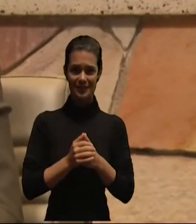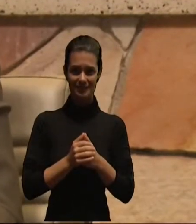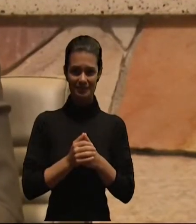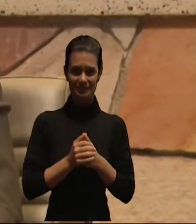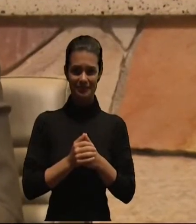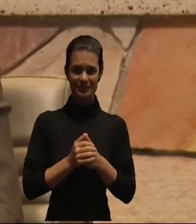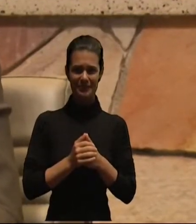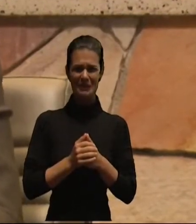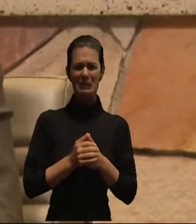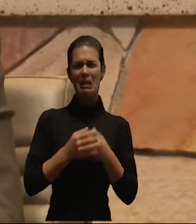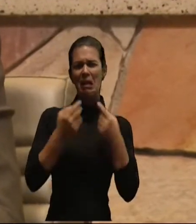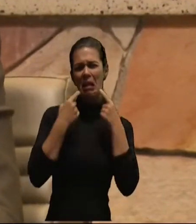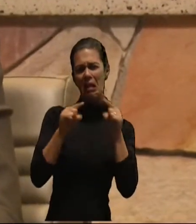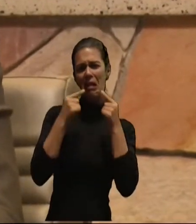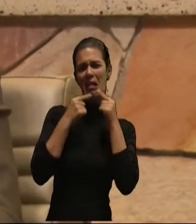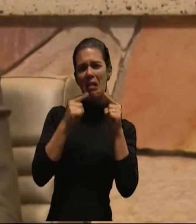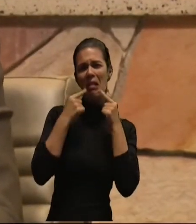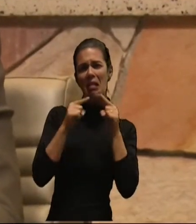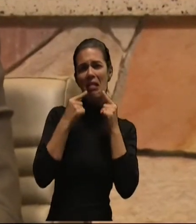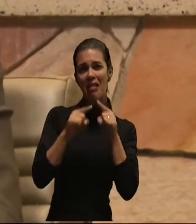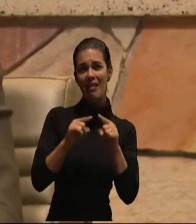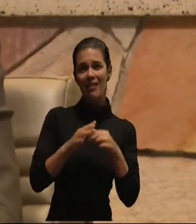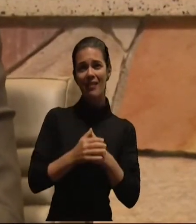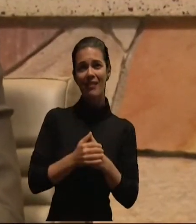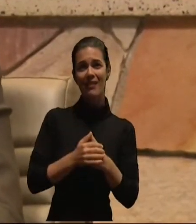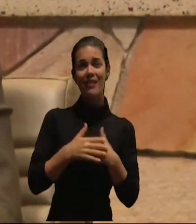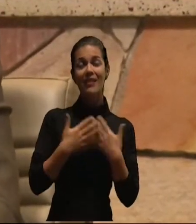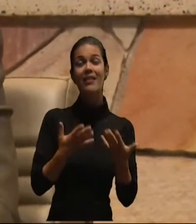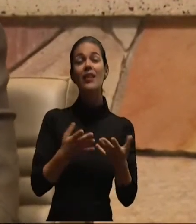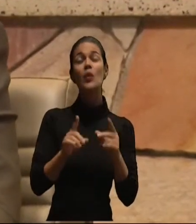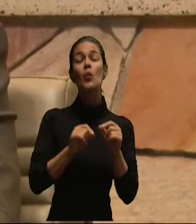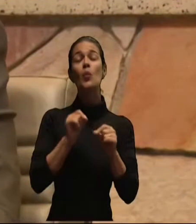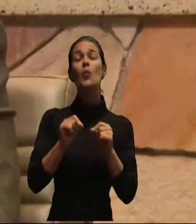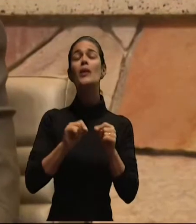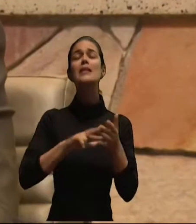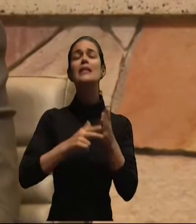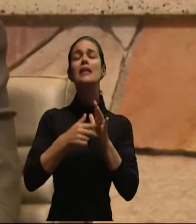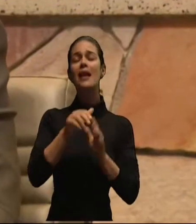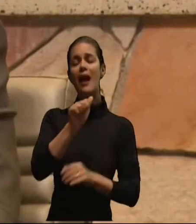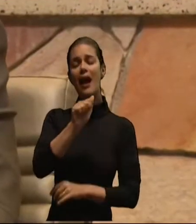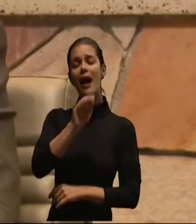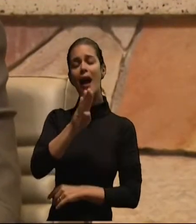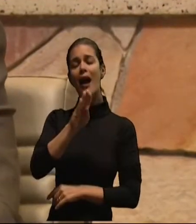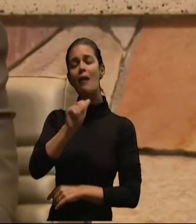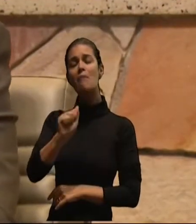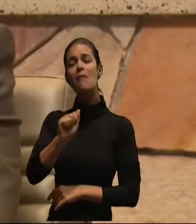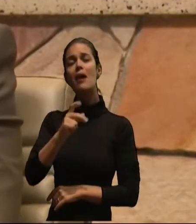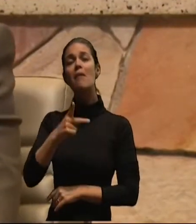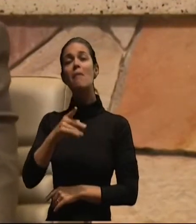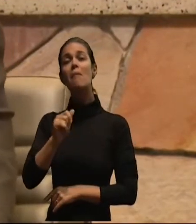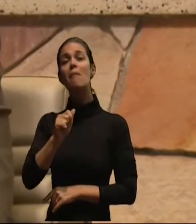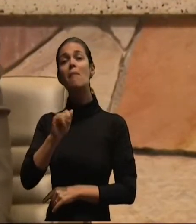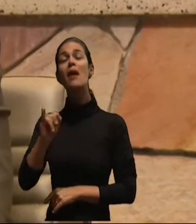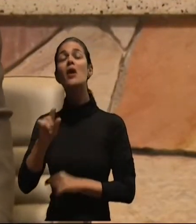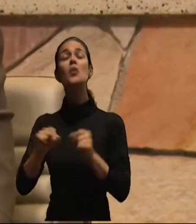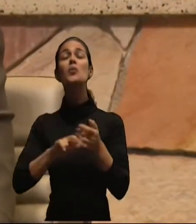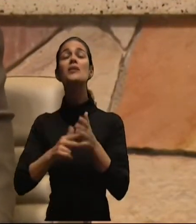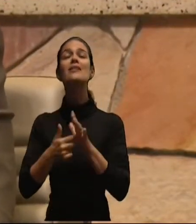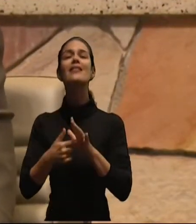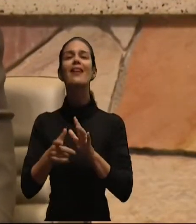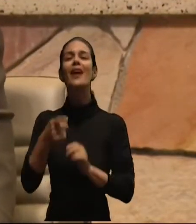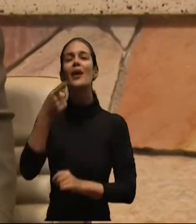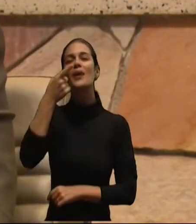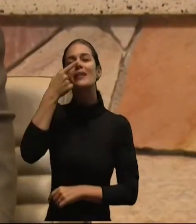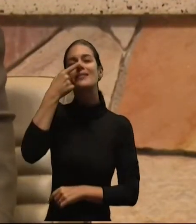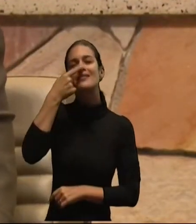né? Paizinho, meu papai, meu papaizinho, cuida de mim. E muitos anos antes da vinda de Jesus Cristo,